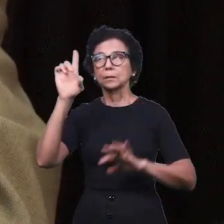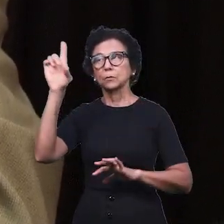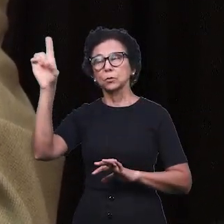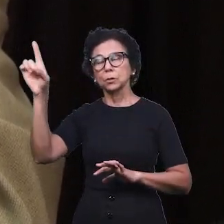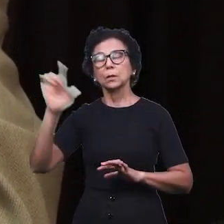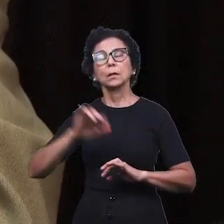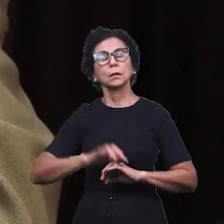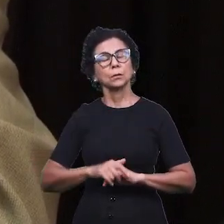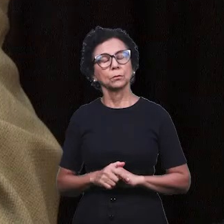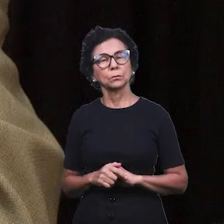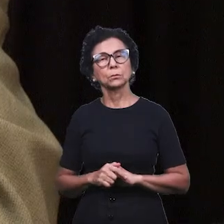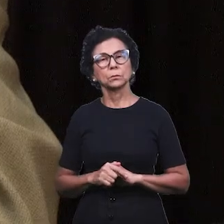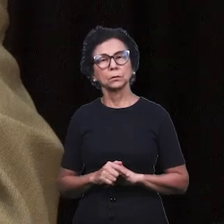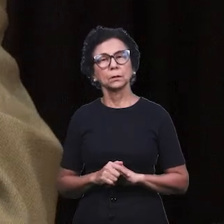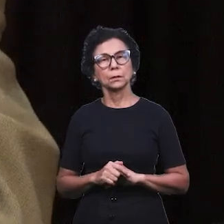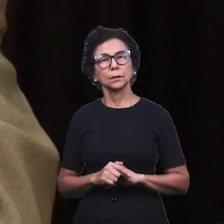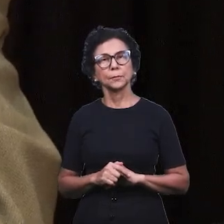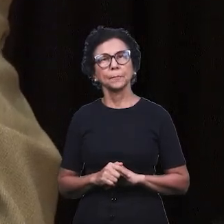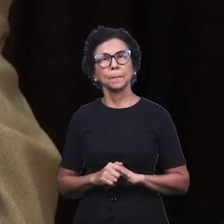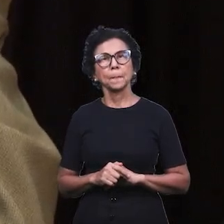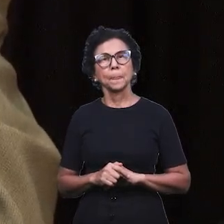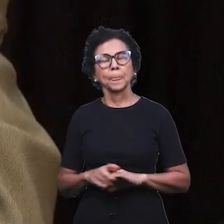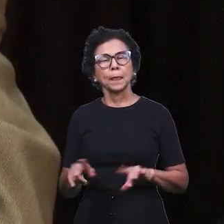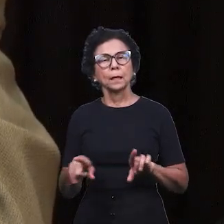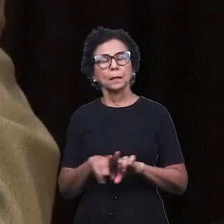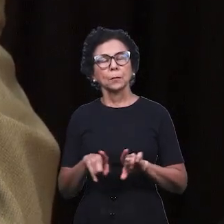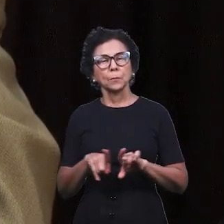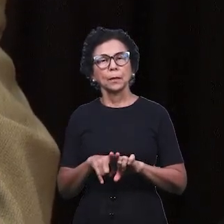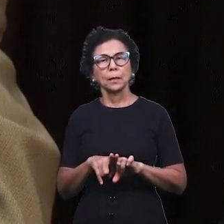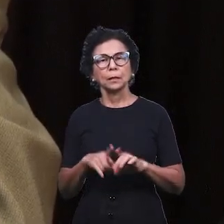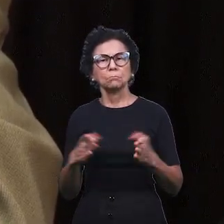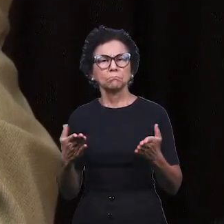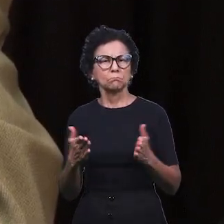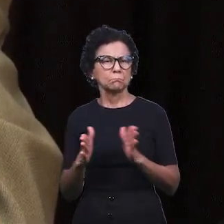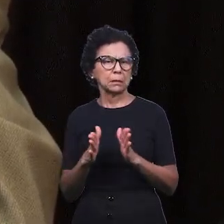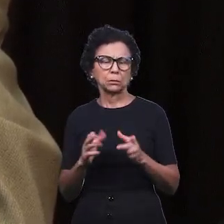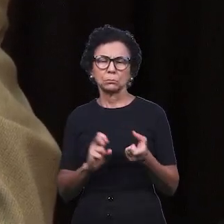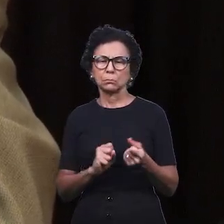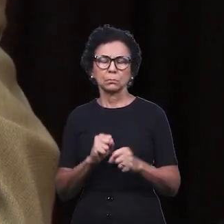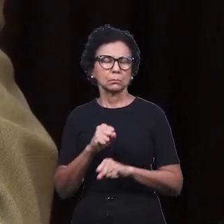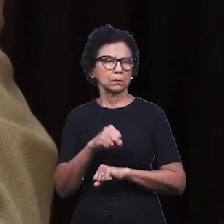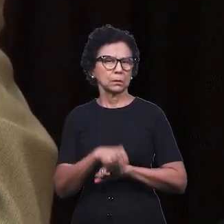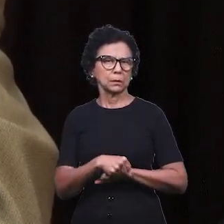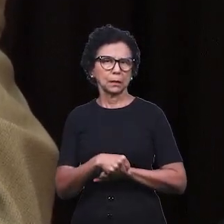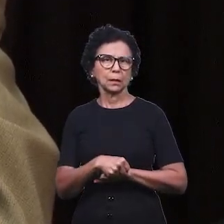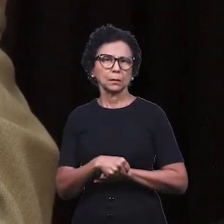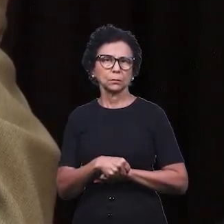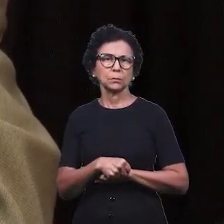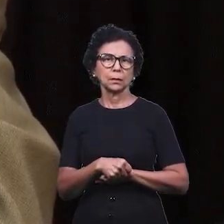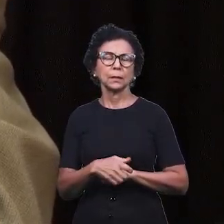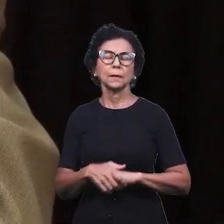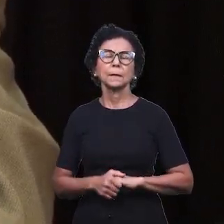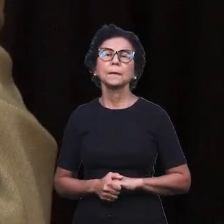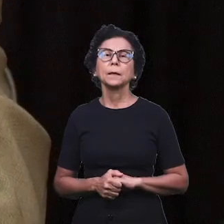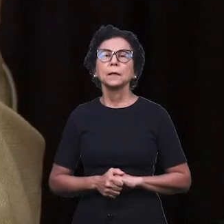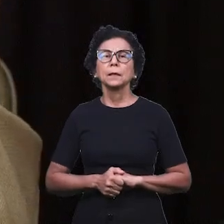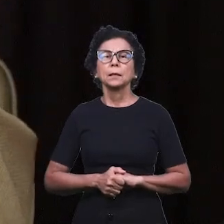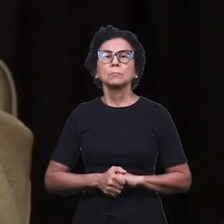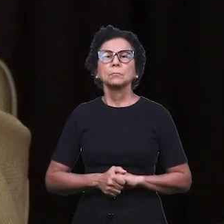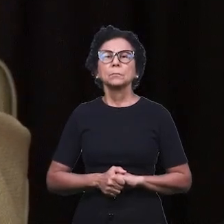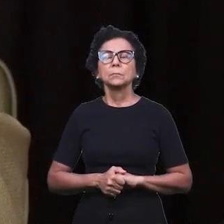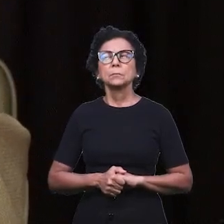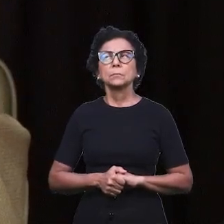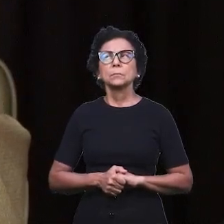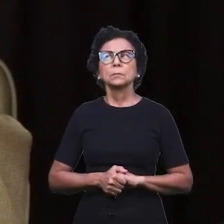último seminário, contando como o Senhor está operando em todo o continente, principalmente lá